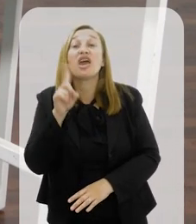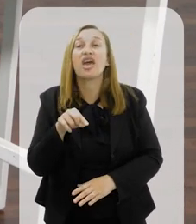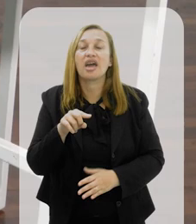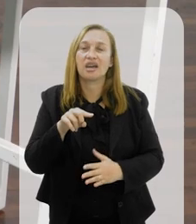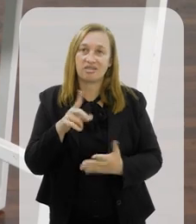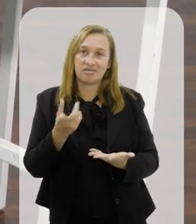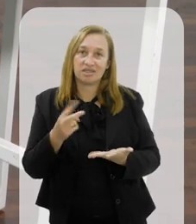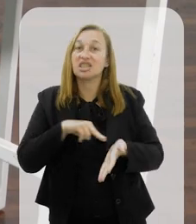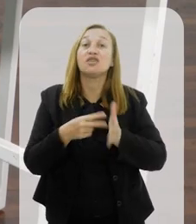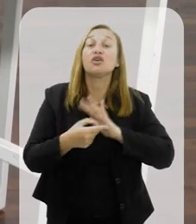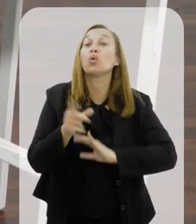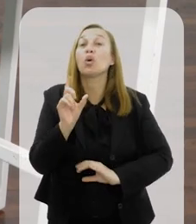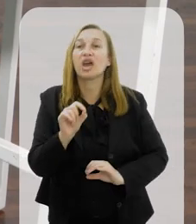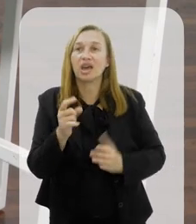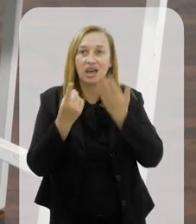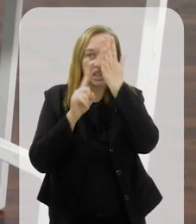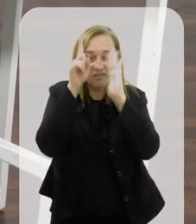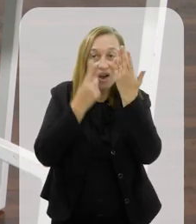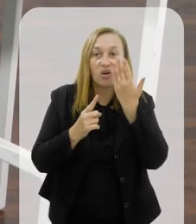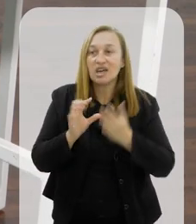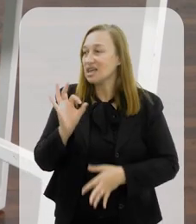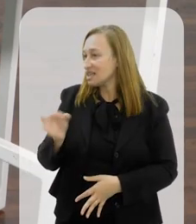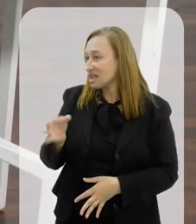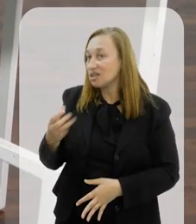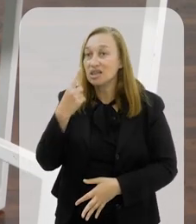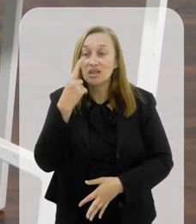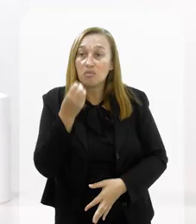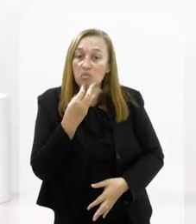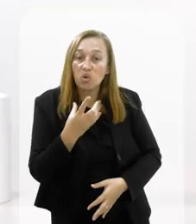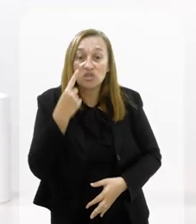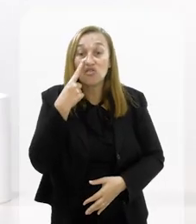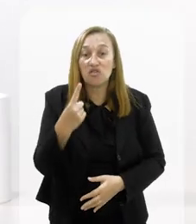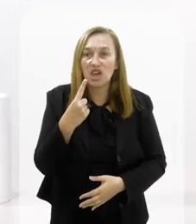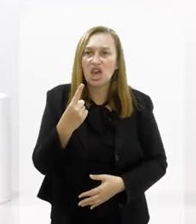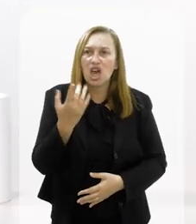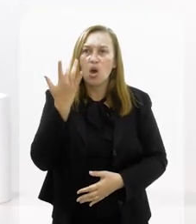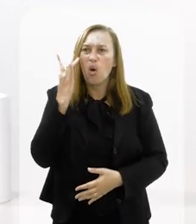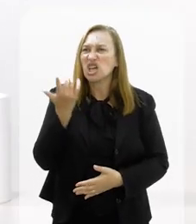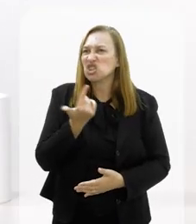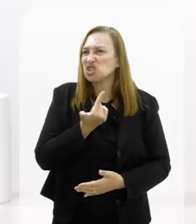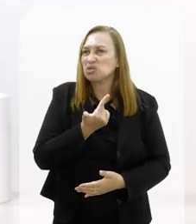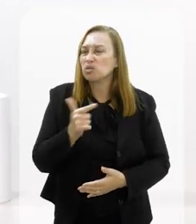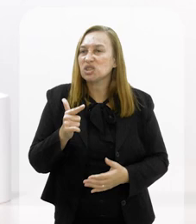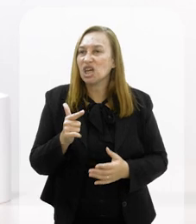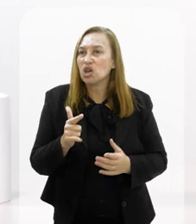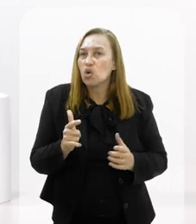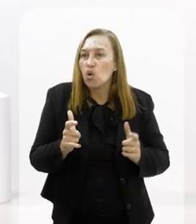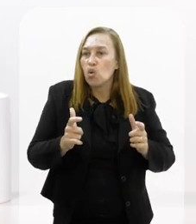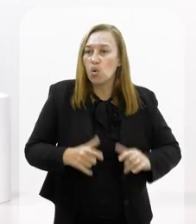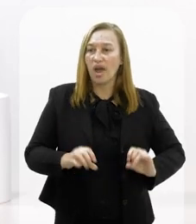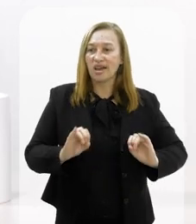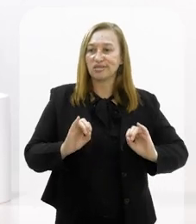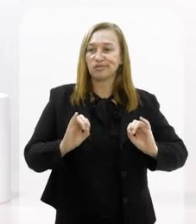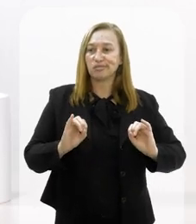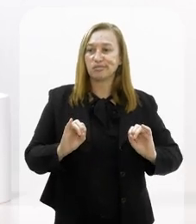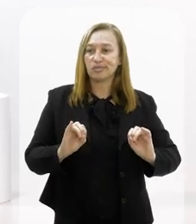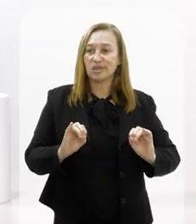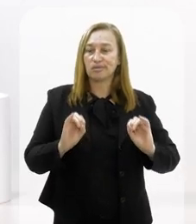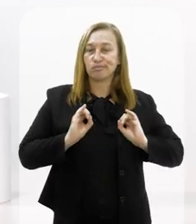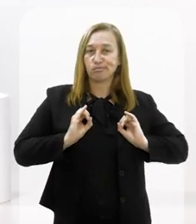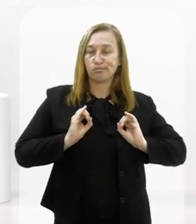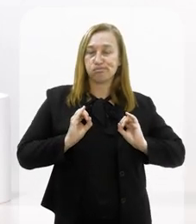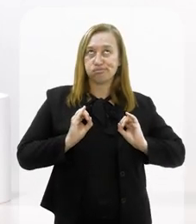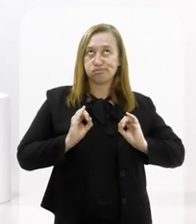é o carnaval exato e eu acho que o que tá sendo muito bacana de assistir é que eu acho que não existe mais o lugar de conforto para